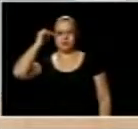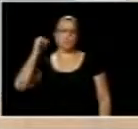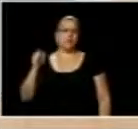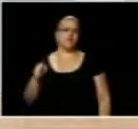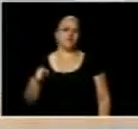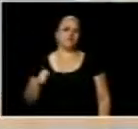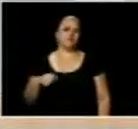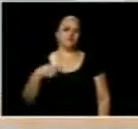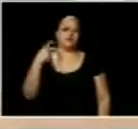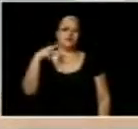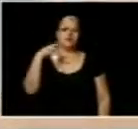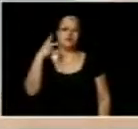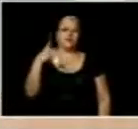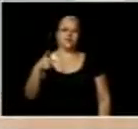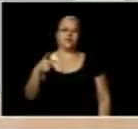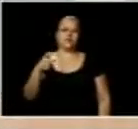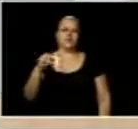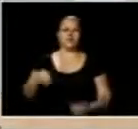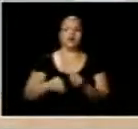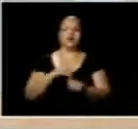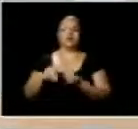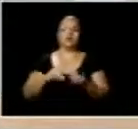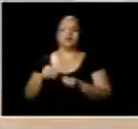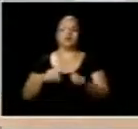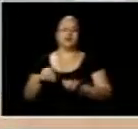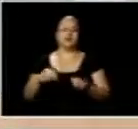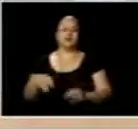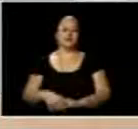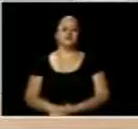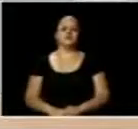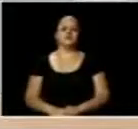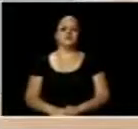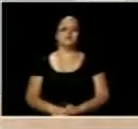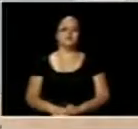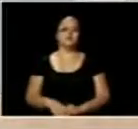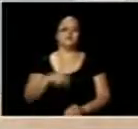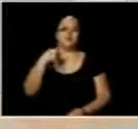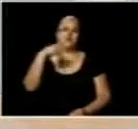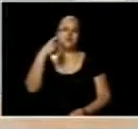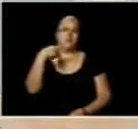que nós estávamos errados, que nós éramos corruptos, que nós éramos